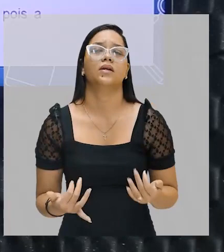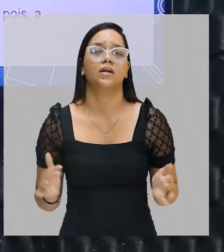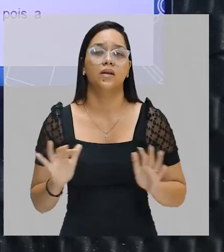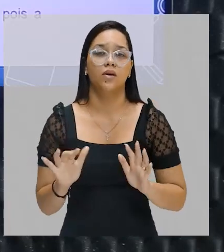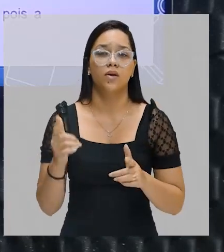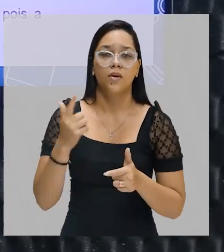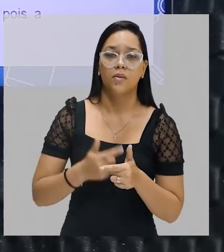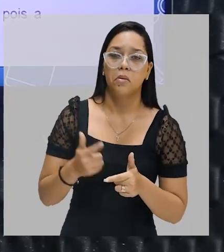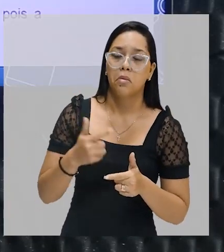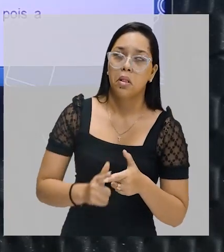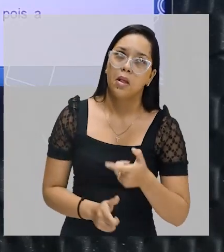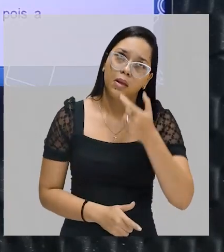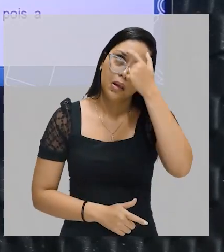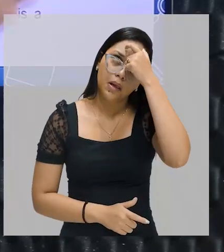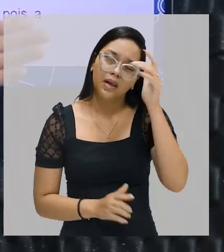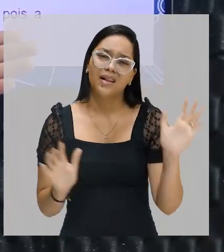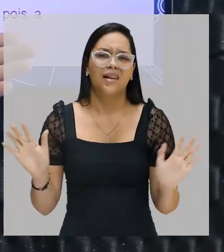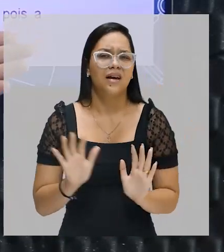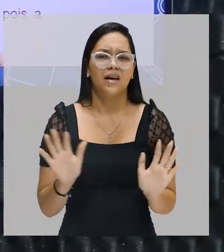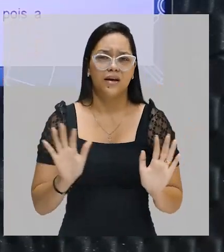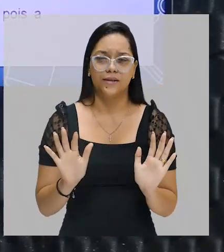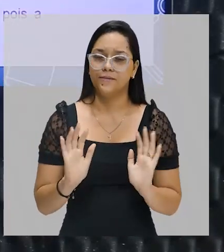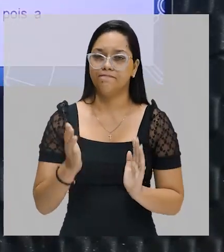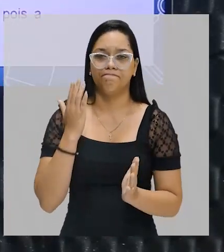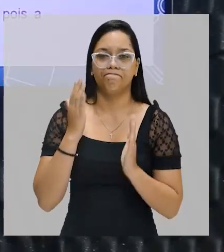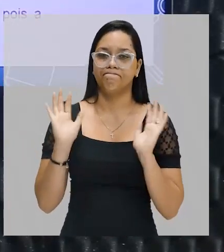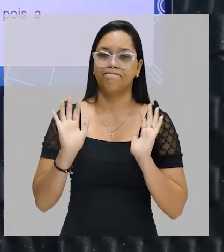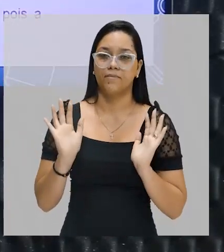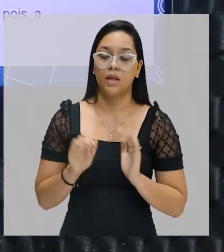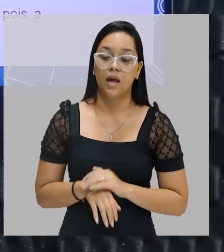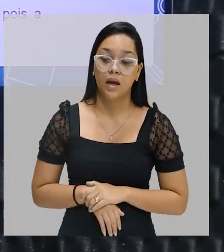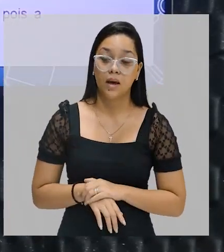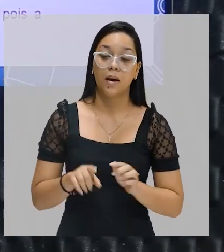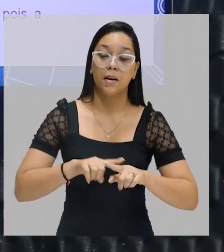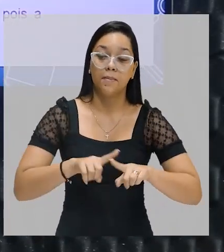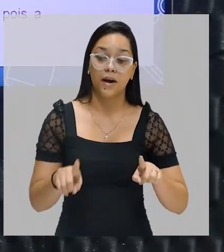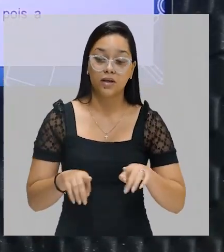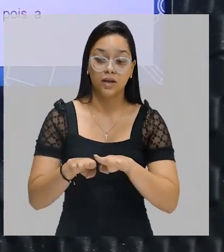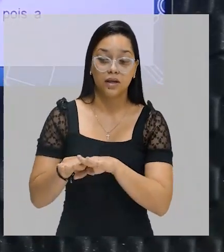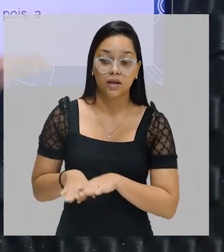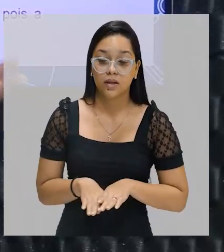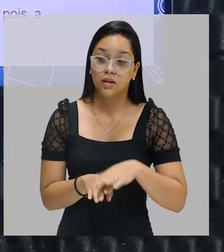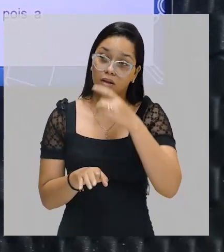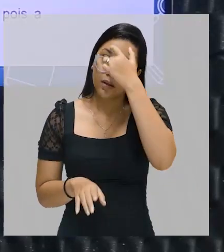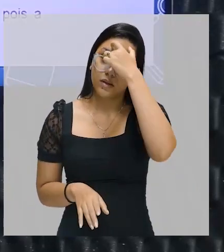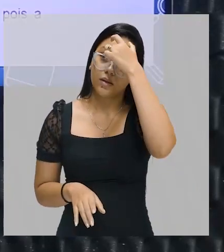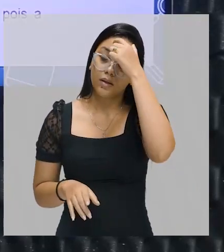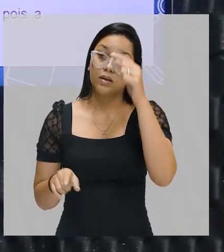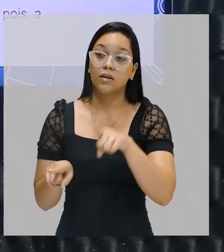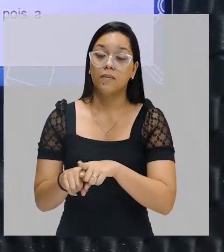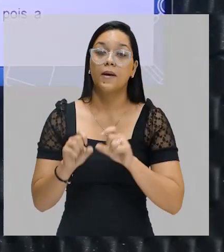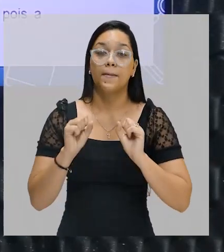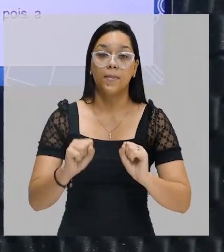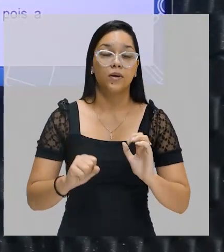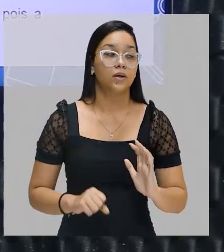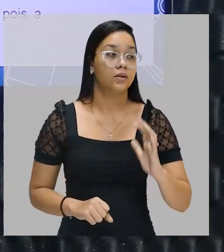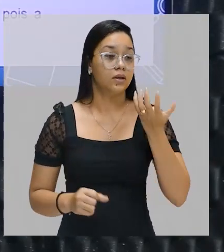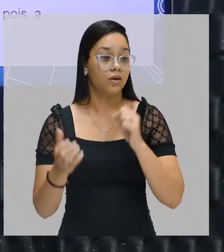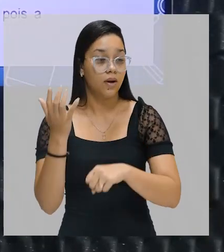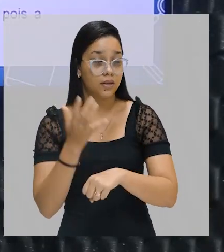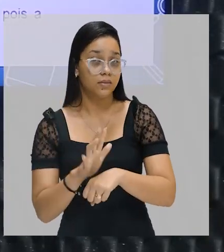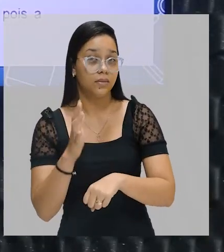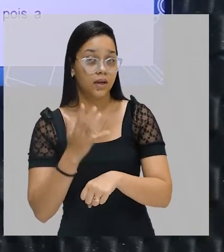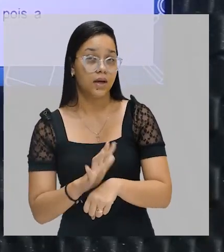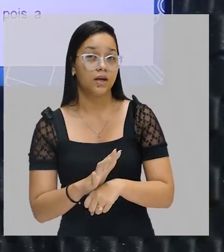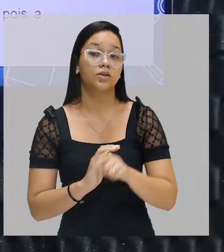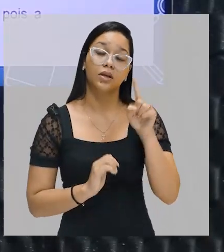de problemas psíquicos, não fala nada de questão psicológica. Mas o equilíbrio psíquico ele pode acontecer com a prática de